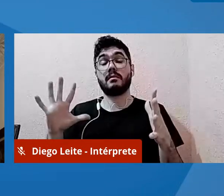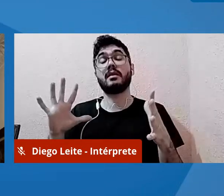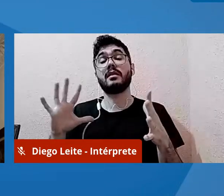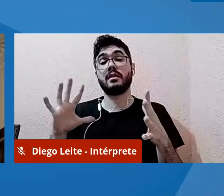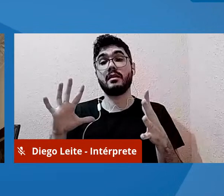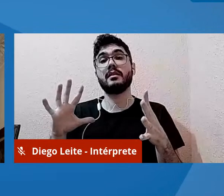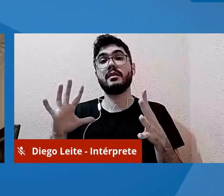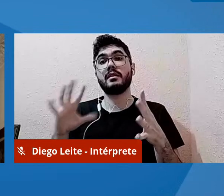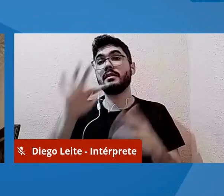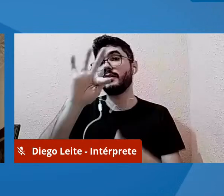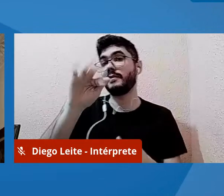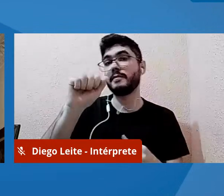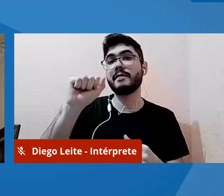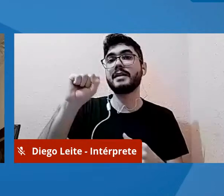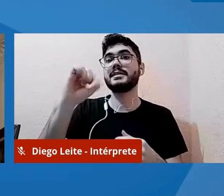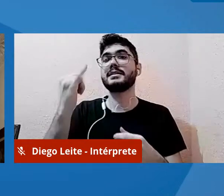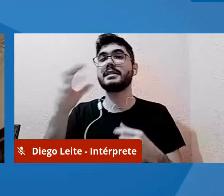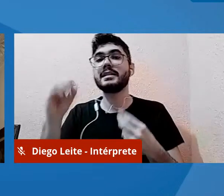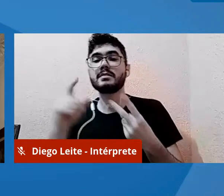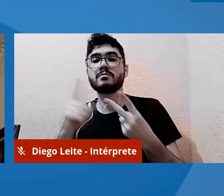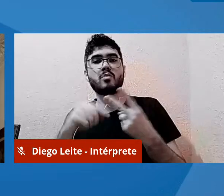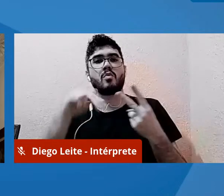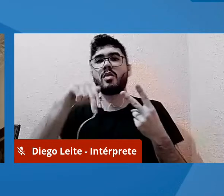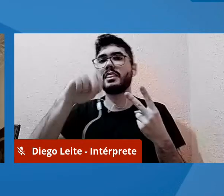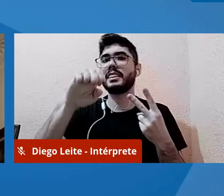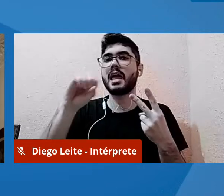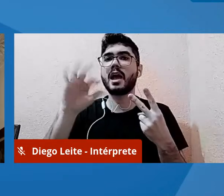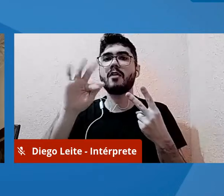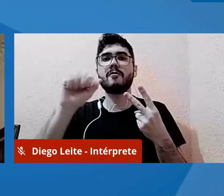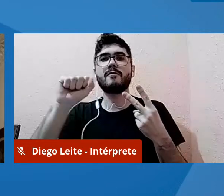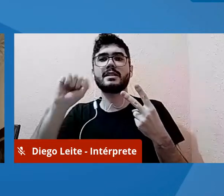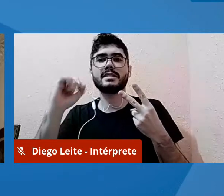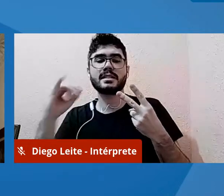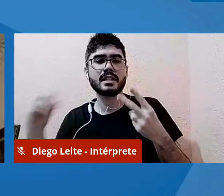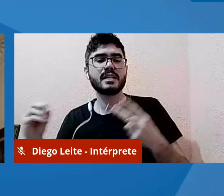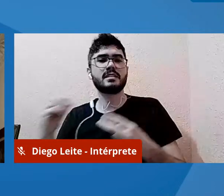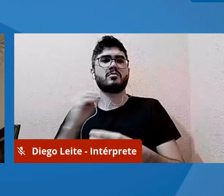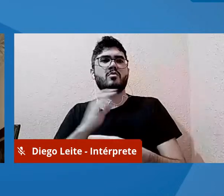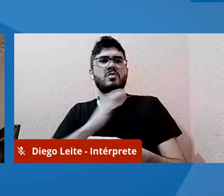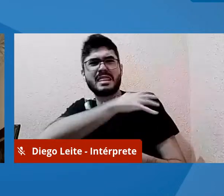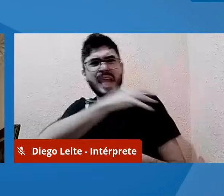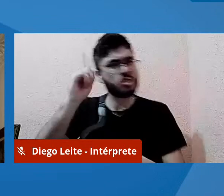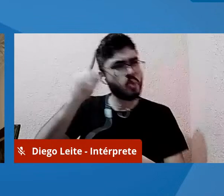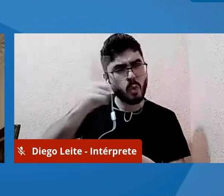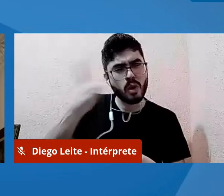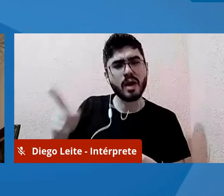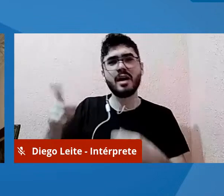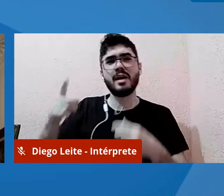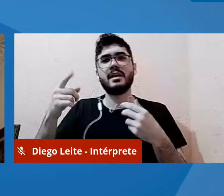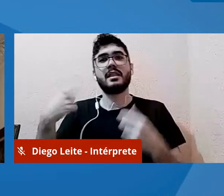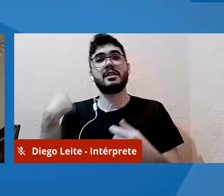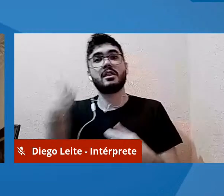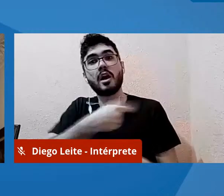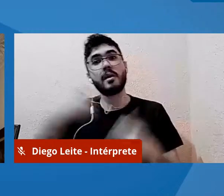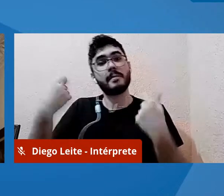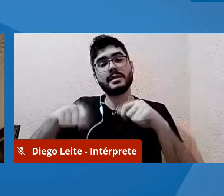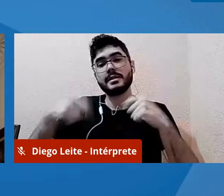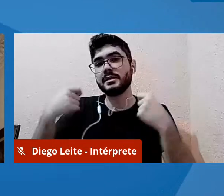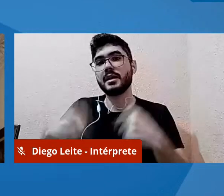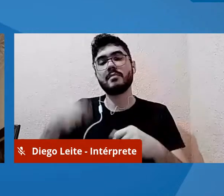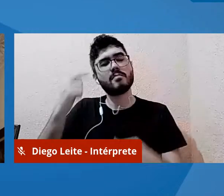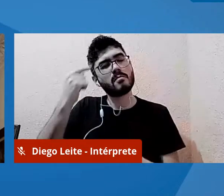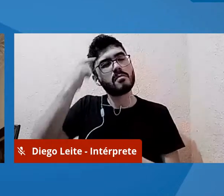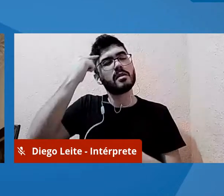do fascismo, do neofascismo, das ditaduras, etc., etc., etc., temos que pensar em acabar com